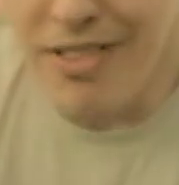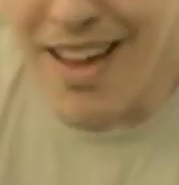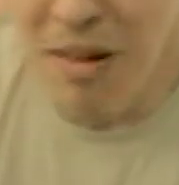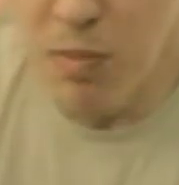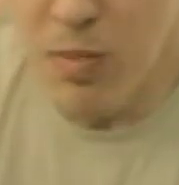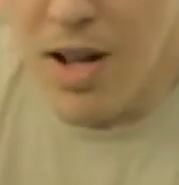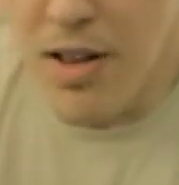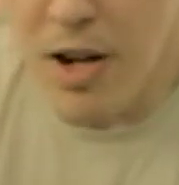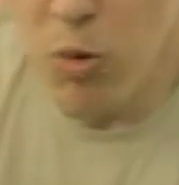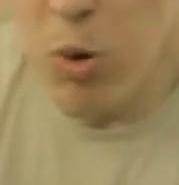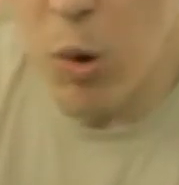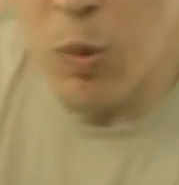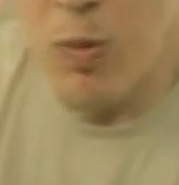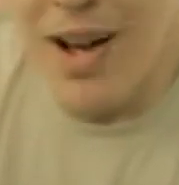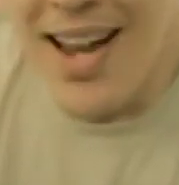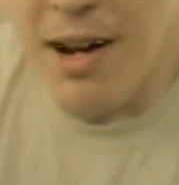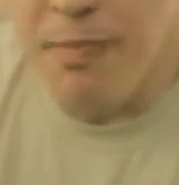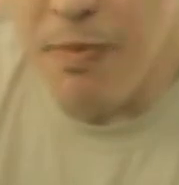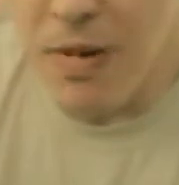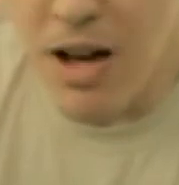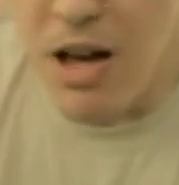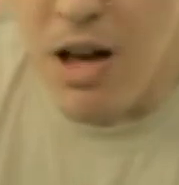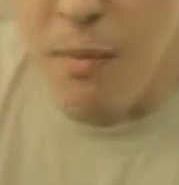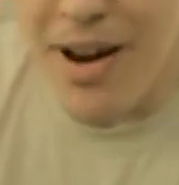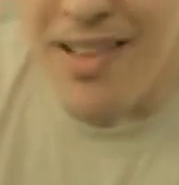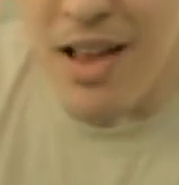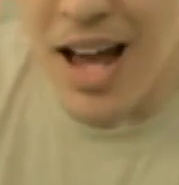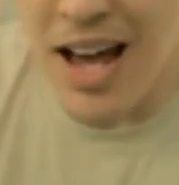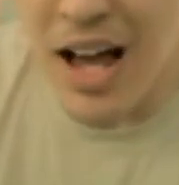Se você tem um dom,